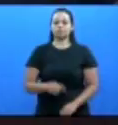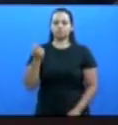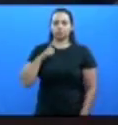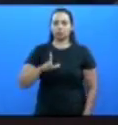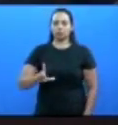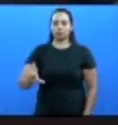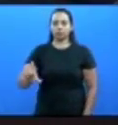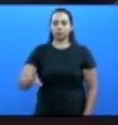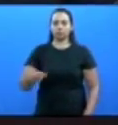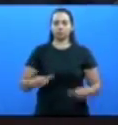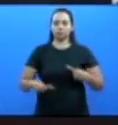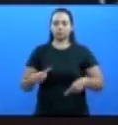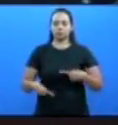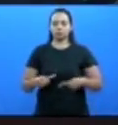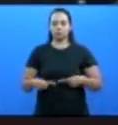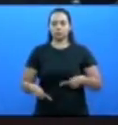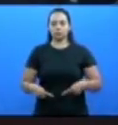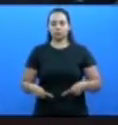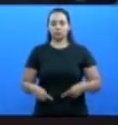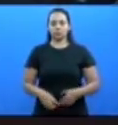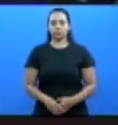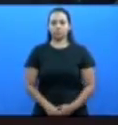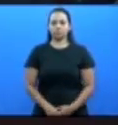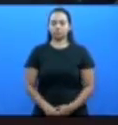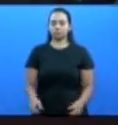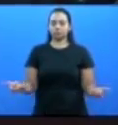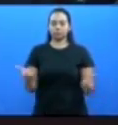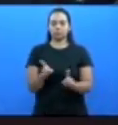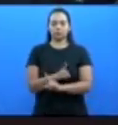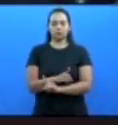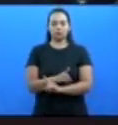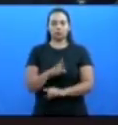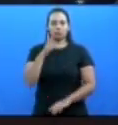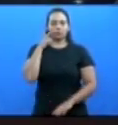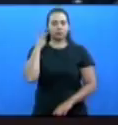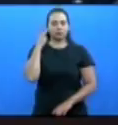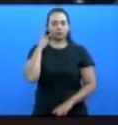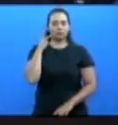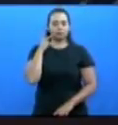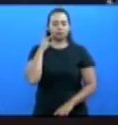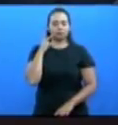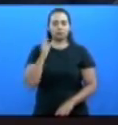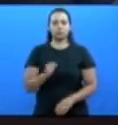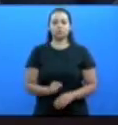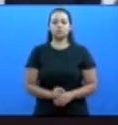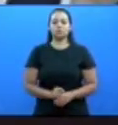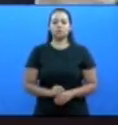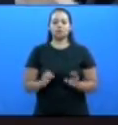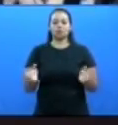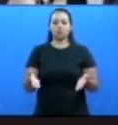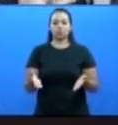Continua em discussão. Não havendo mais vereadores inscritos, com reserva de tempo.